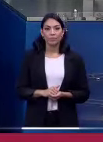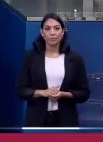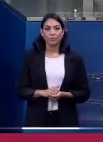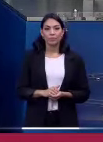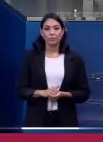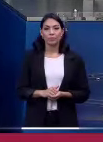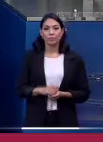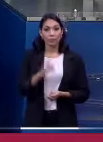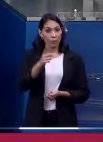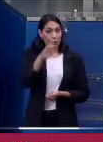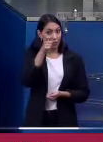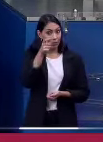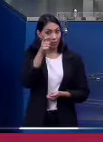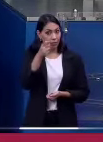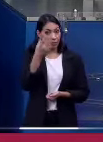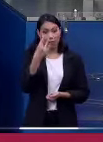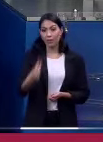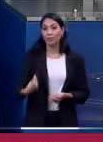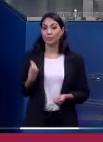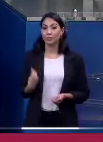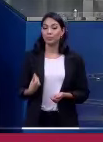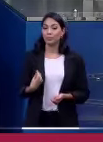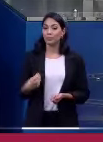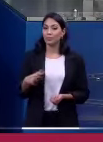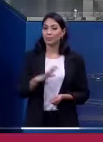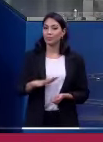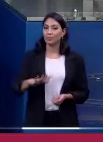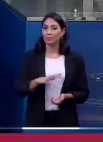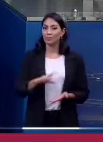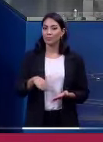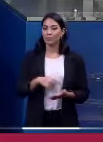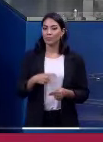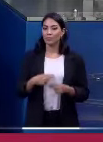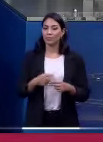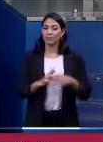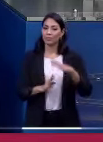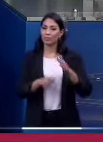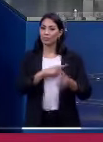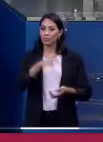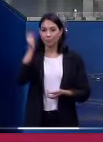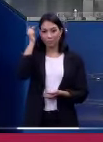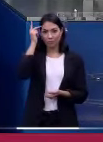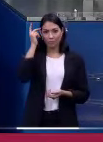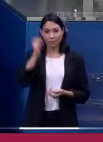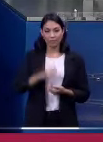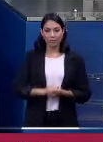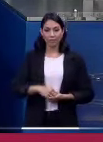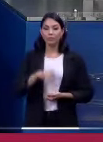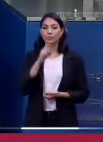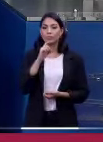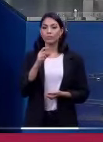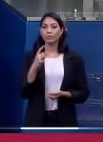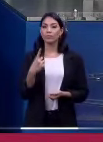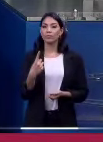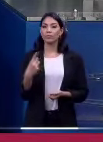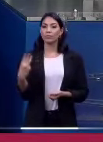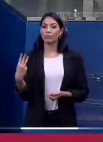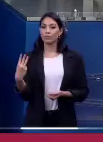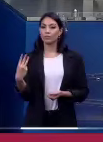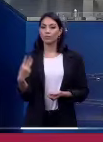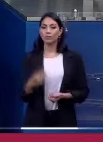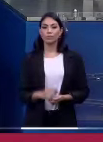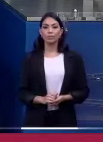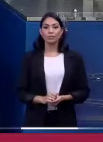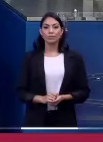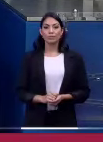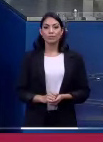10. Você acompanhando tudo ao vivo, direto aqui do Espaço Loterias Caixa no Terminal Tietê, em São Paulo. Bola verde, número 13.